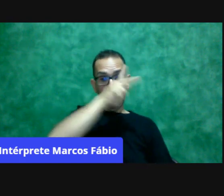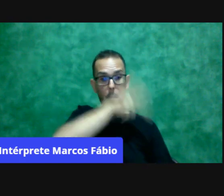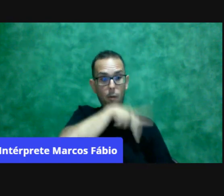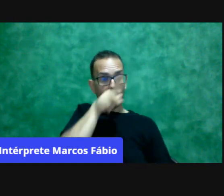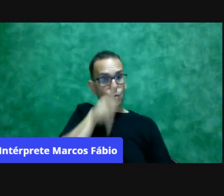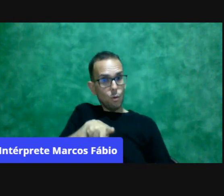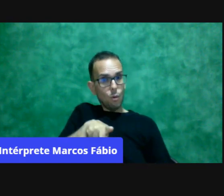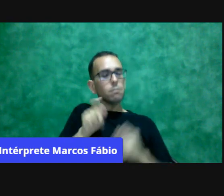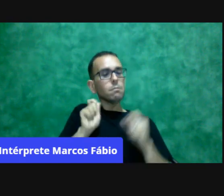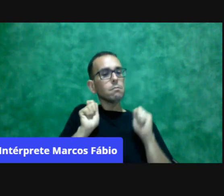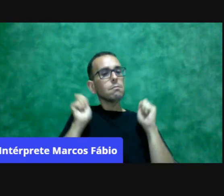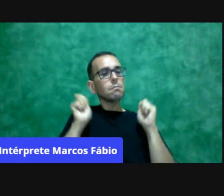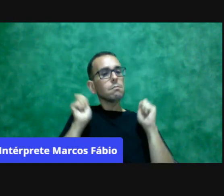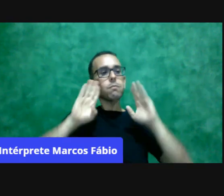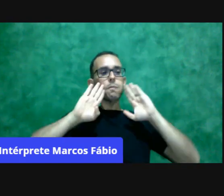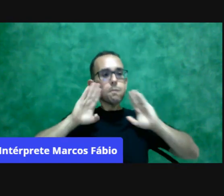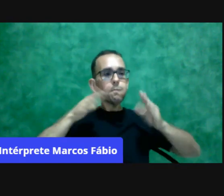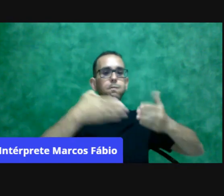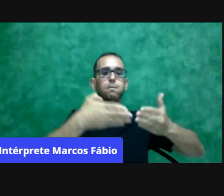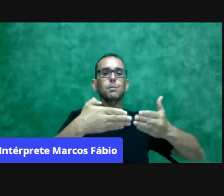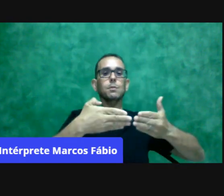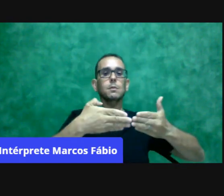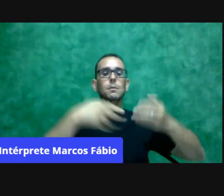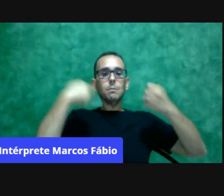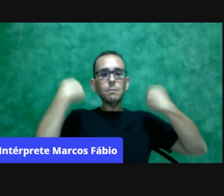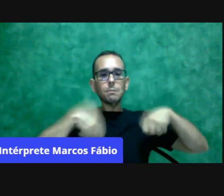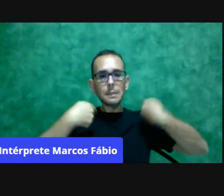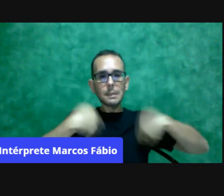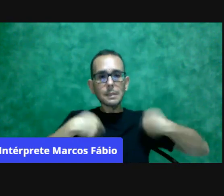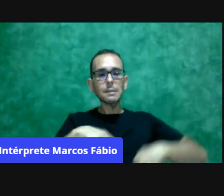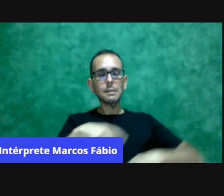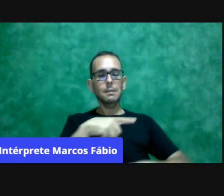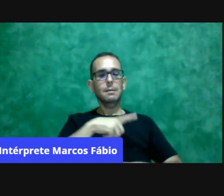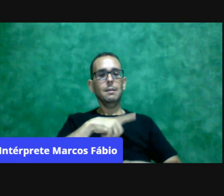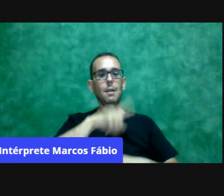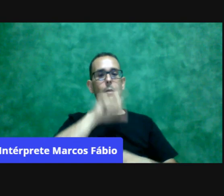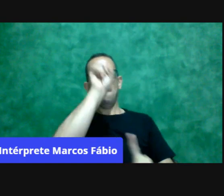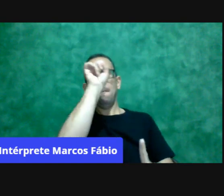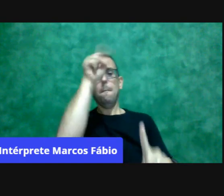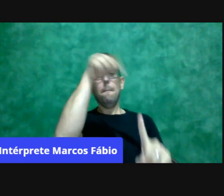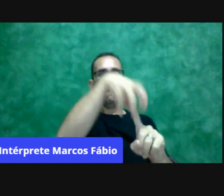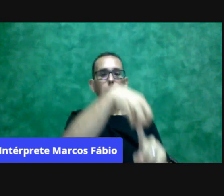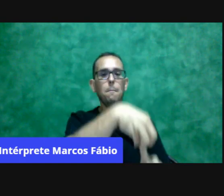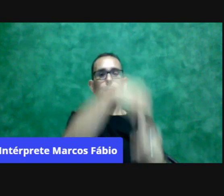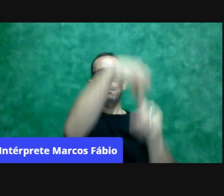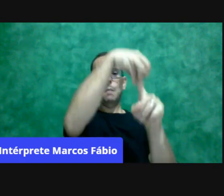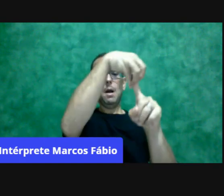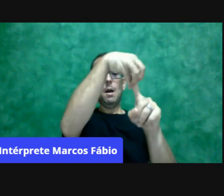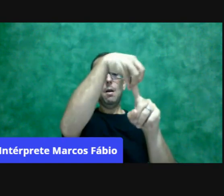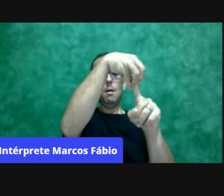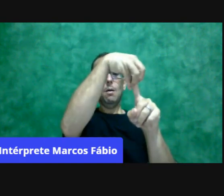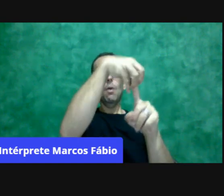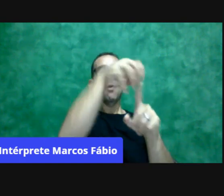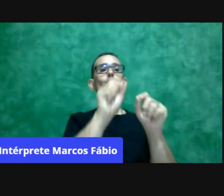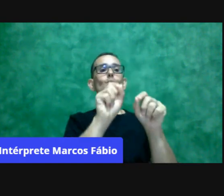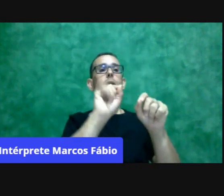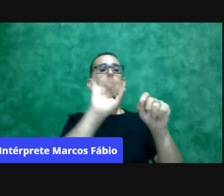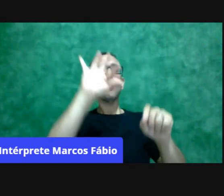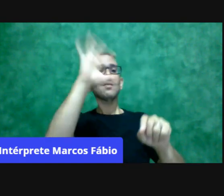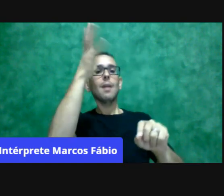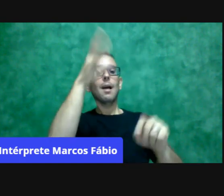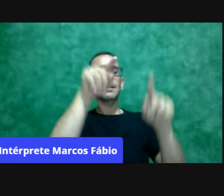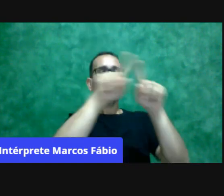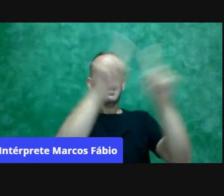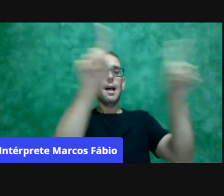é o foco, ele tem que ser o principal agente dessa coisa toda acontecendo na